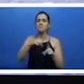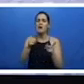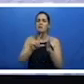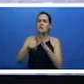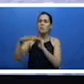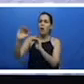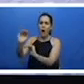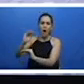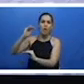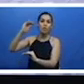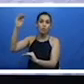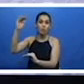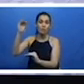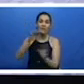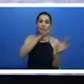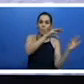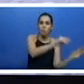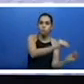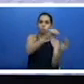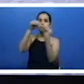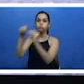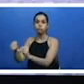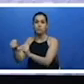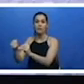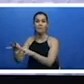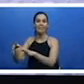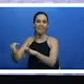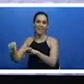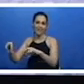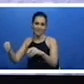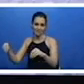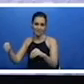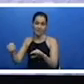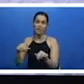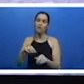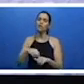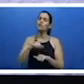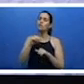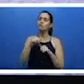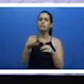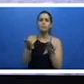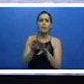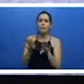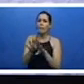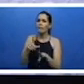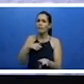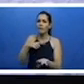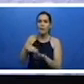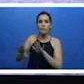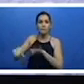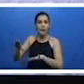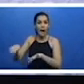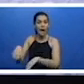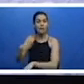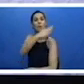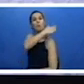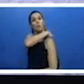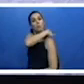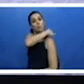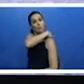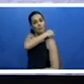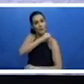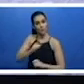adulta, ele migra para o ambiente terrestre, desenvolve patas e desenvolve pulmões e respiração também por meio da